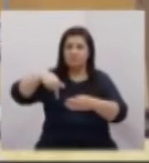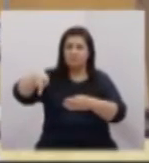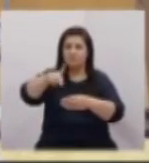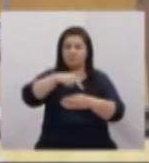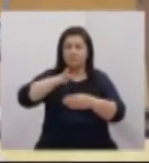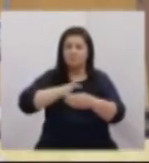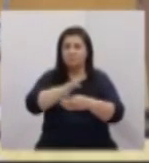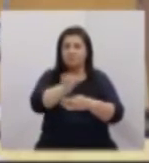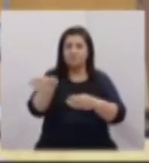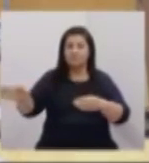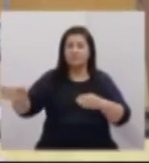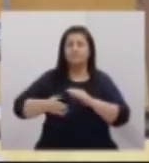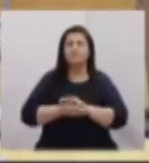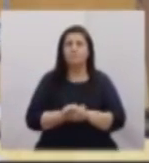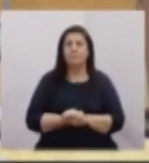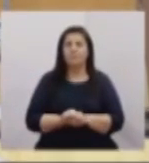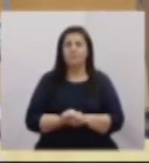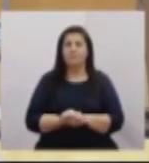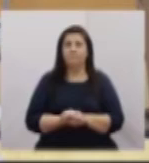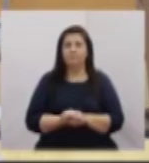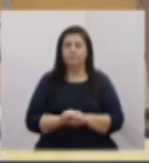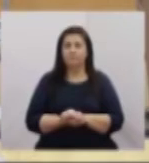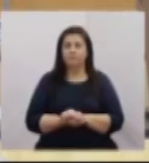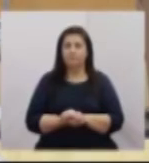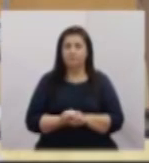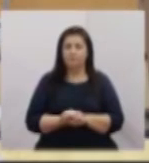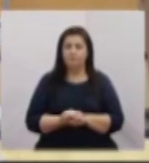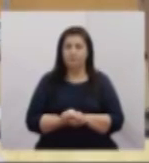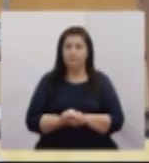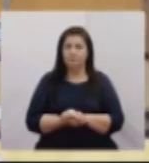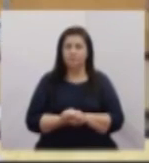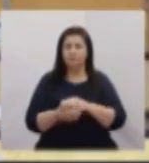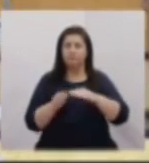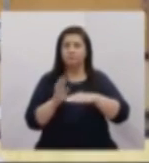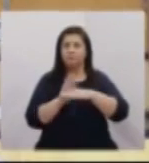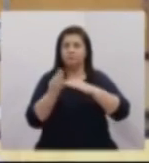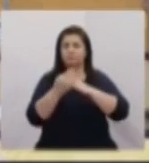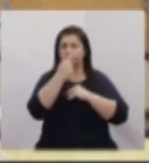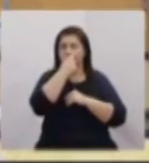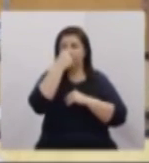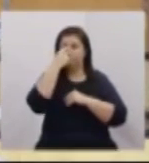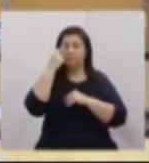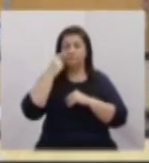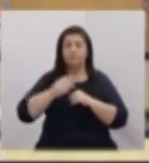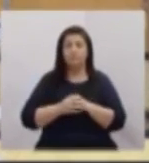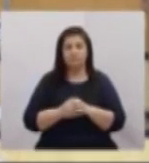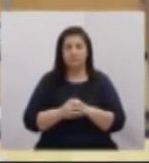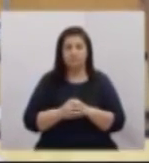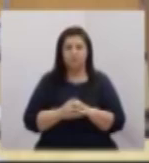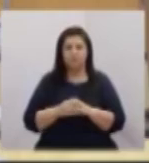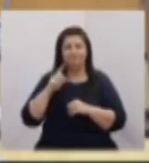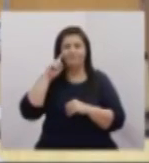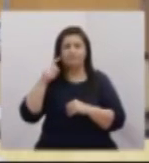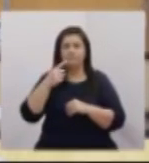no cruzamento com a Rua Vicente Mazeu e Carmino Soléu, no Parque Meia Lua. Considerando que, no dia